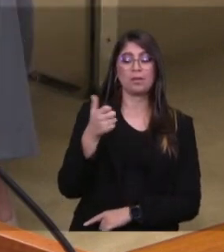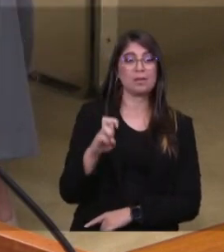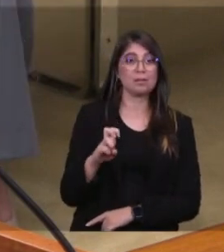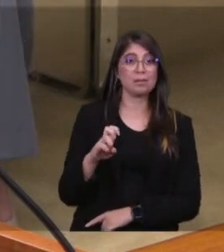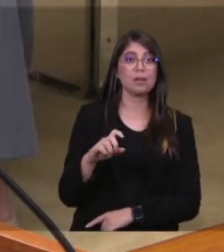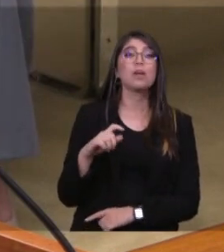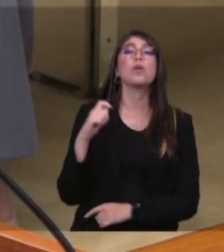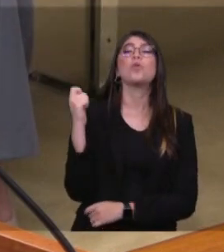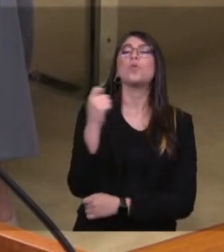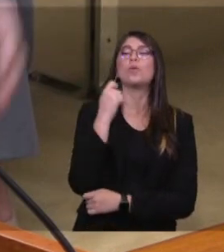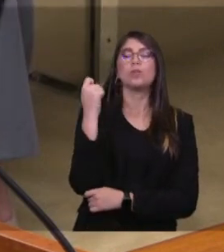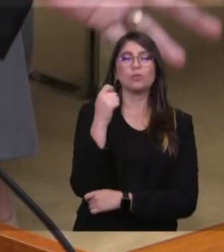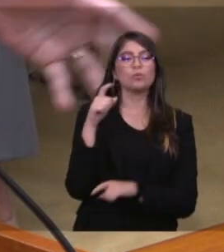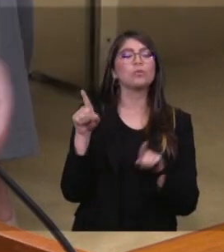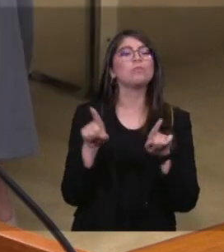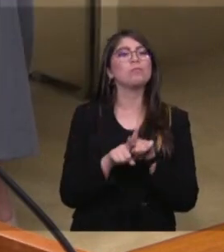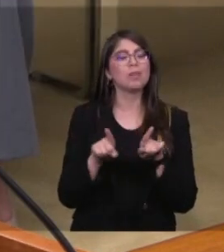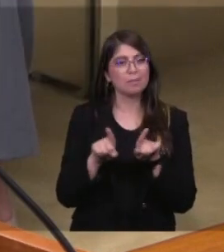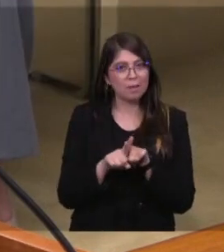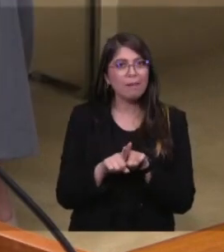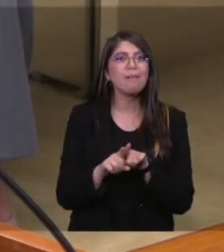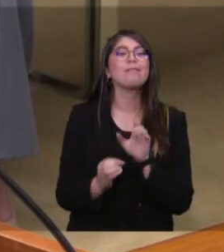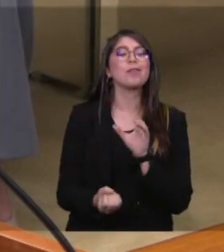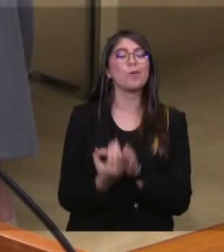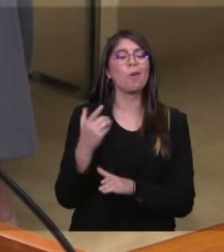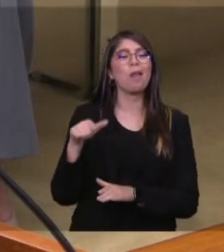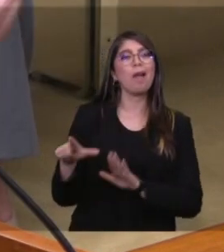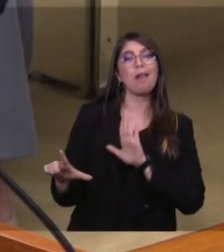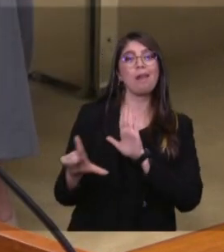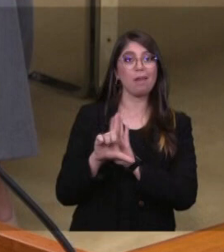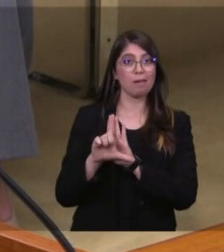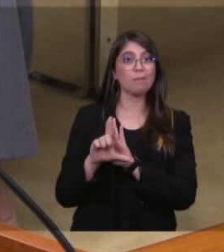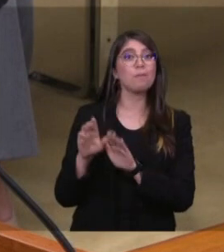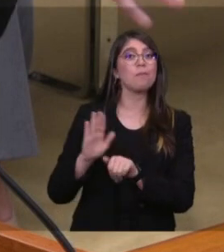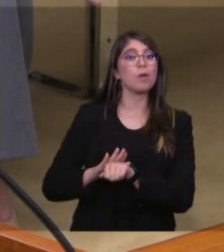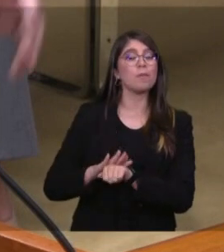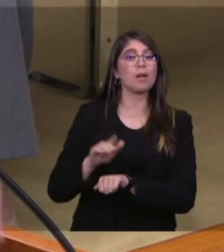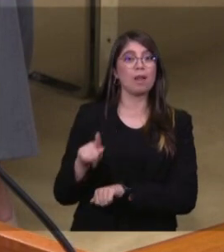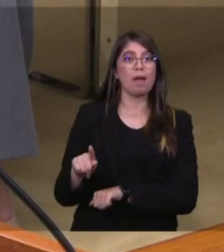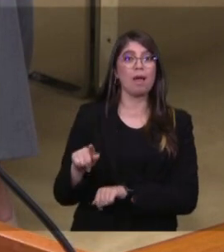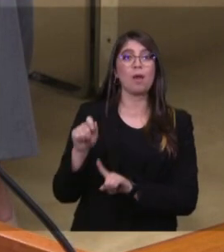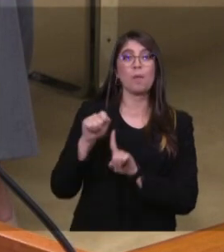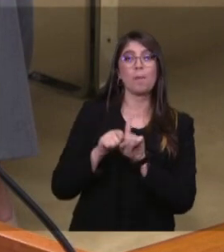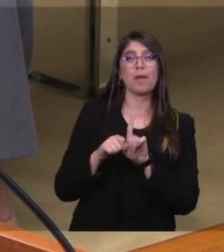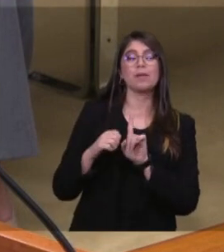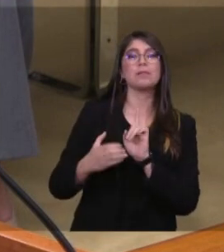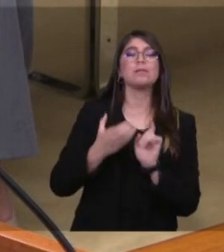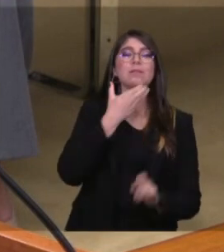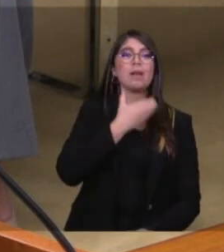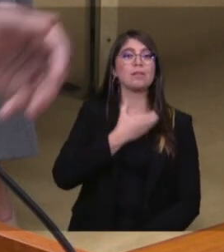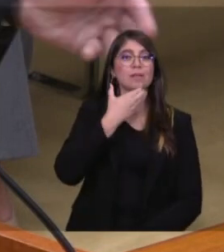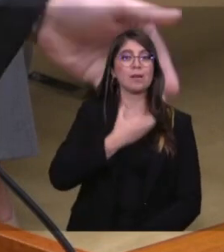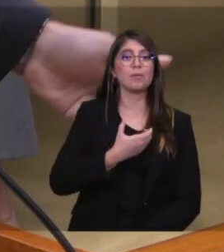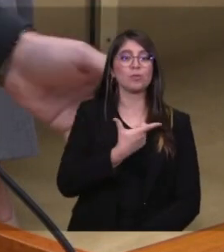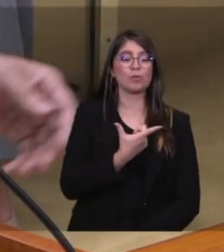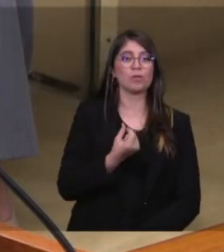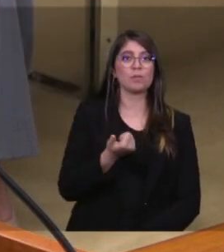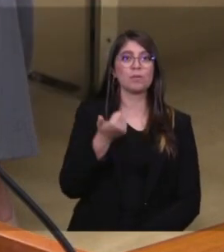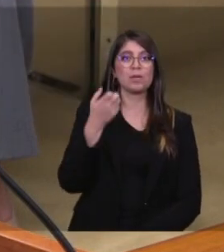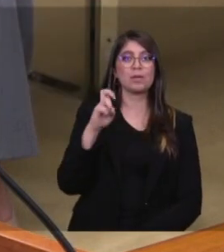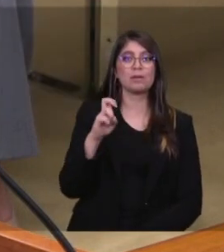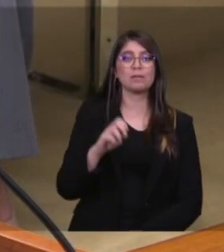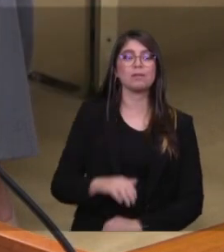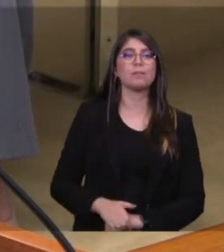Sul também instituiu, no âmbito da sua legislação, em dezembro de 2015. O Distrito